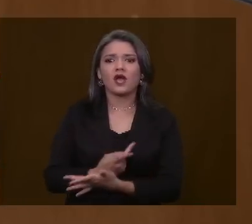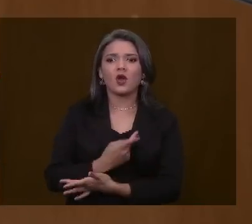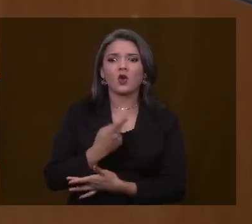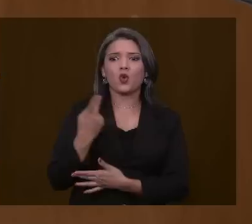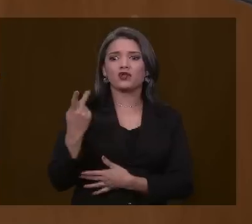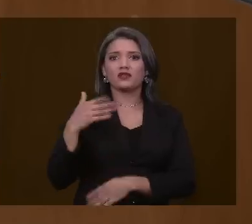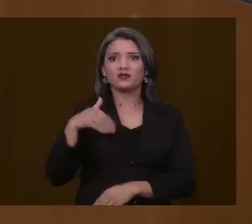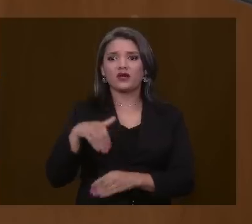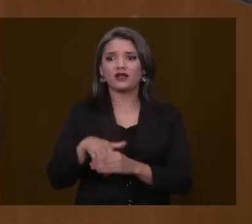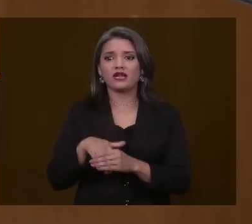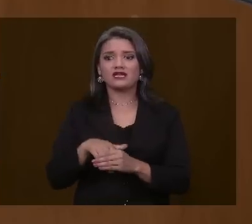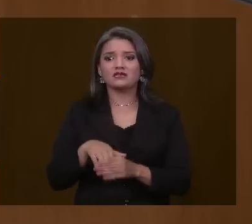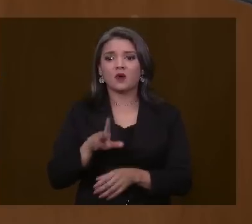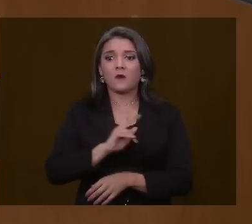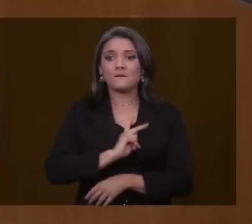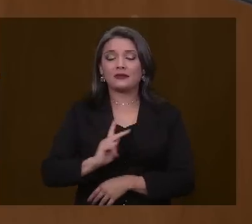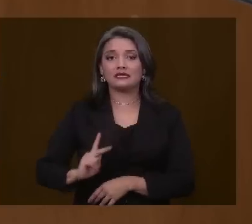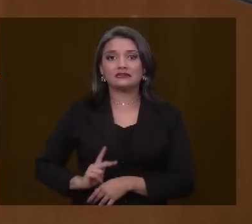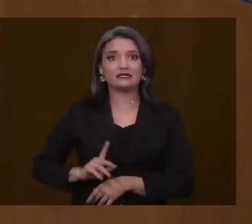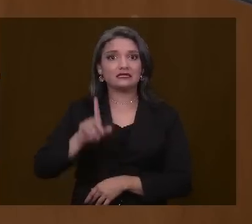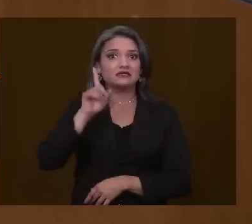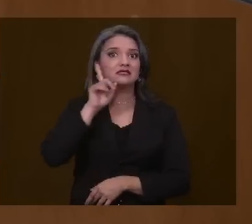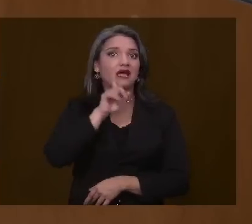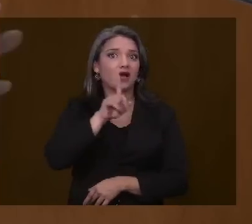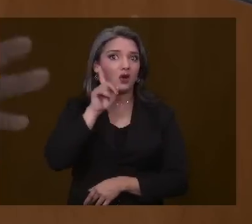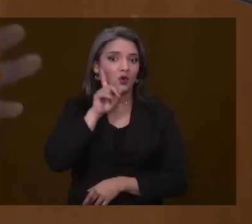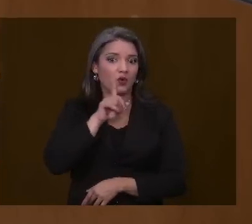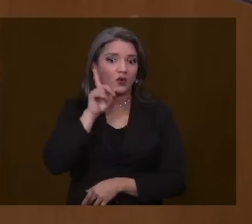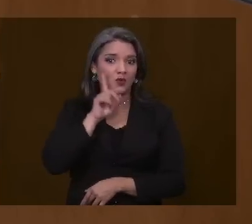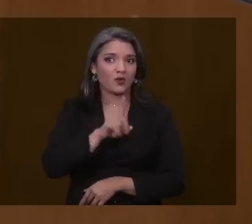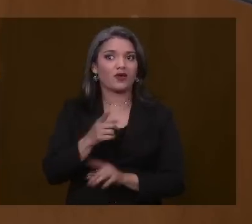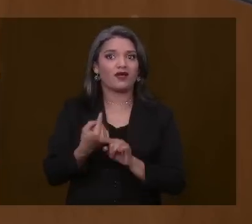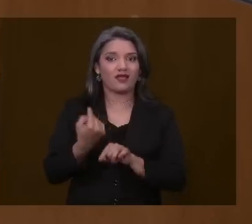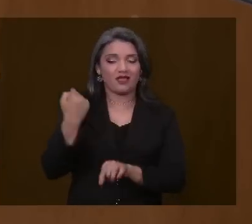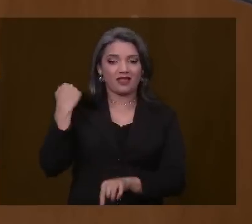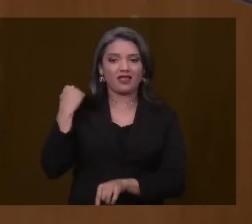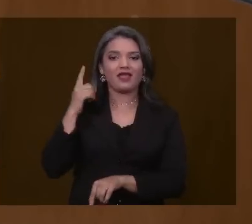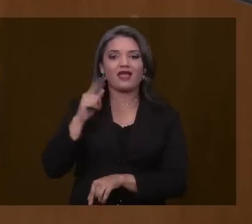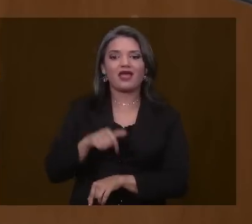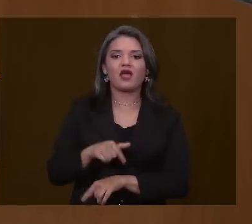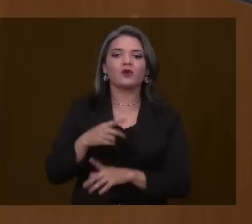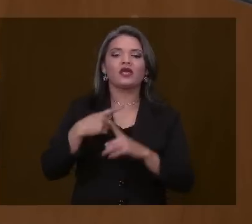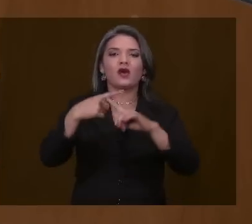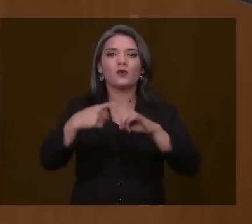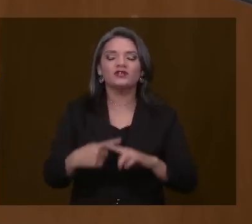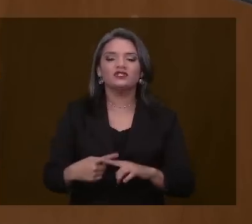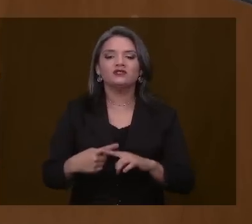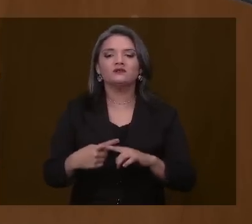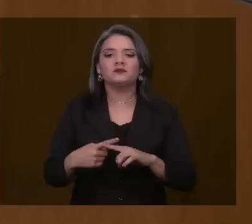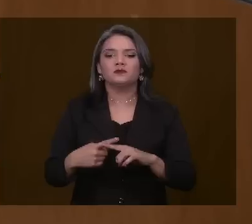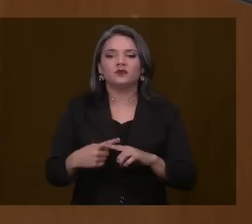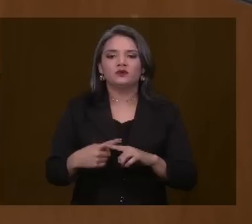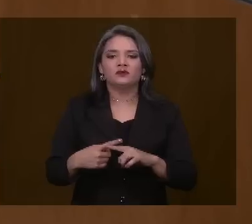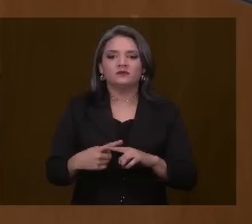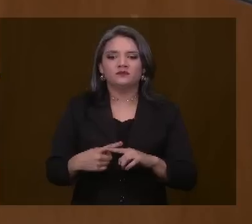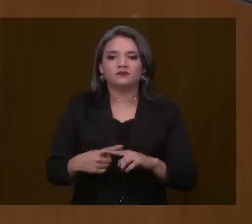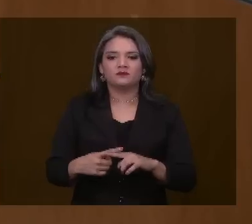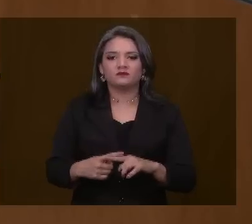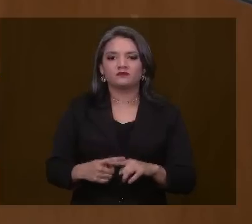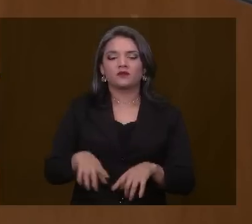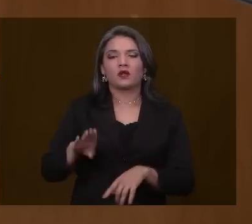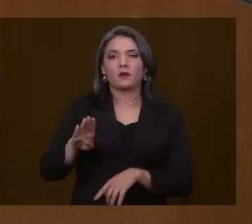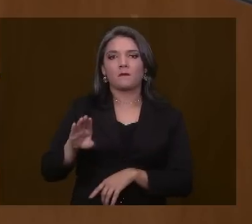eleição presidencial norte-americana, à época, a chamada disputa Bush versus